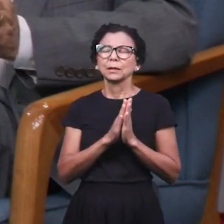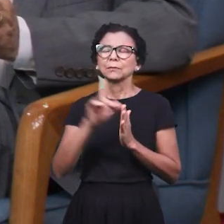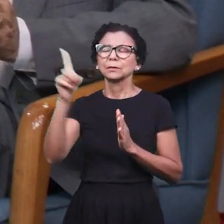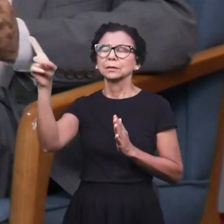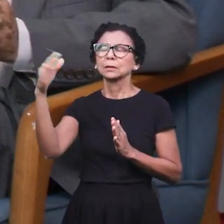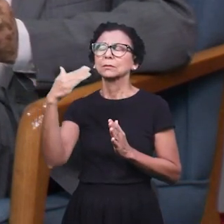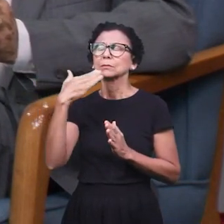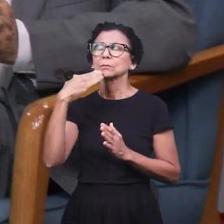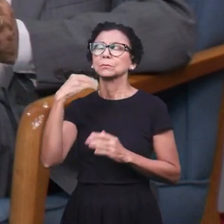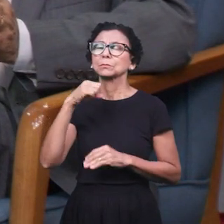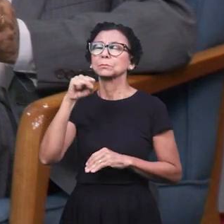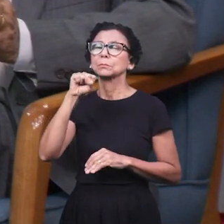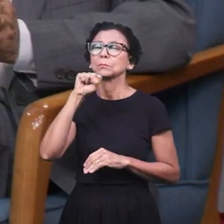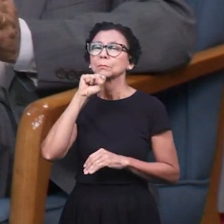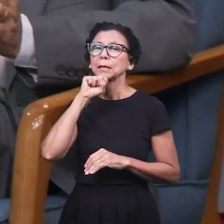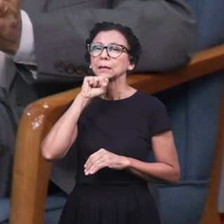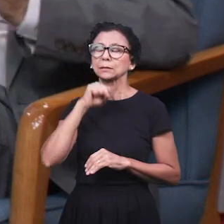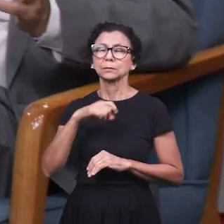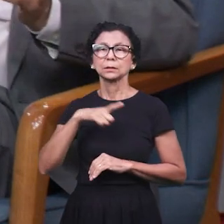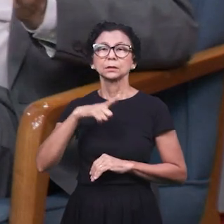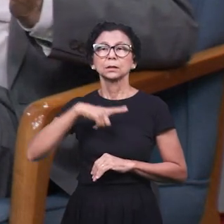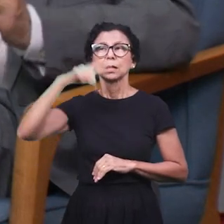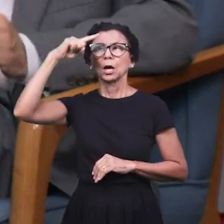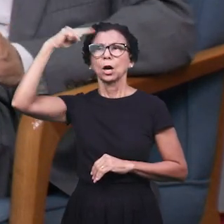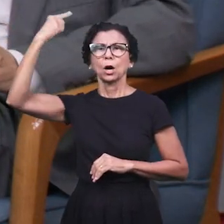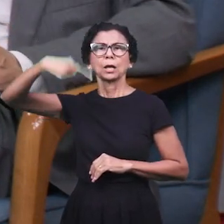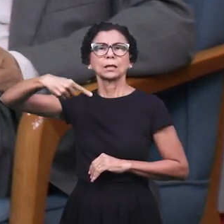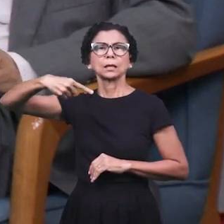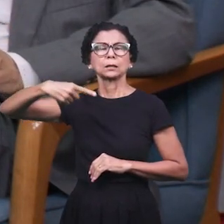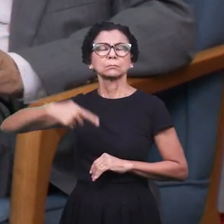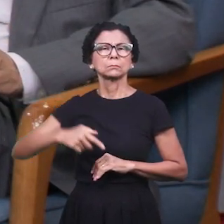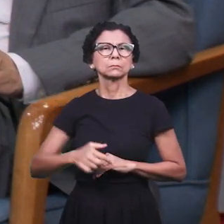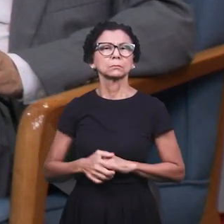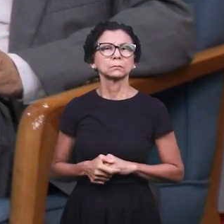uma oração ao Pai. E havia uma ordem.